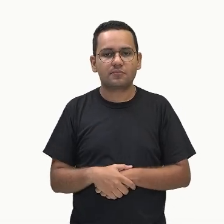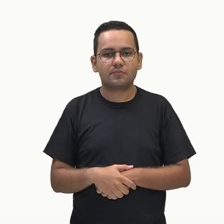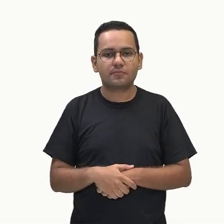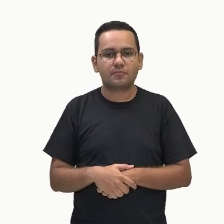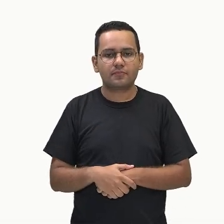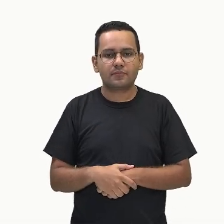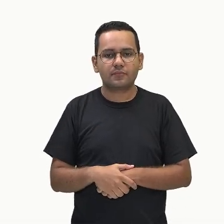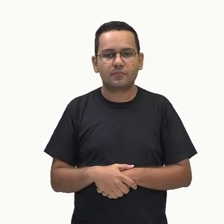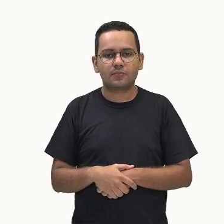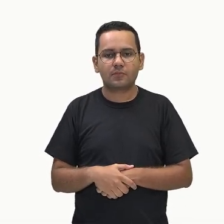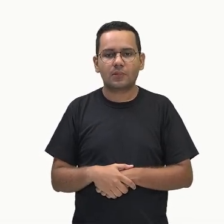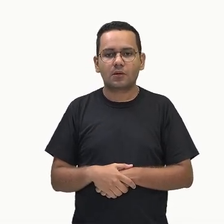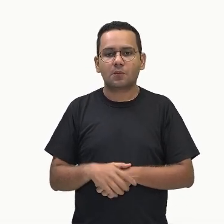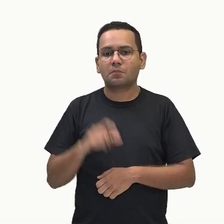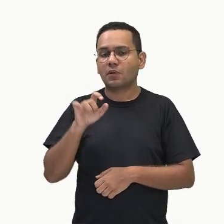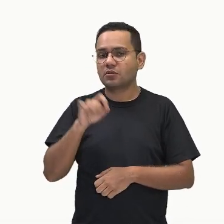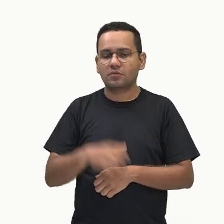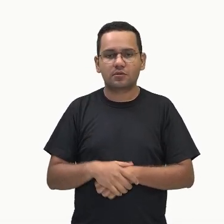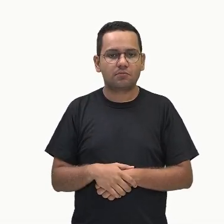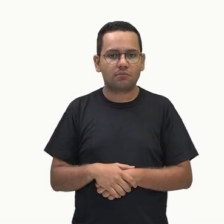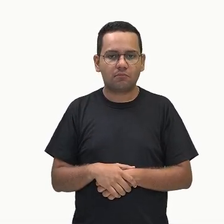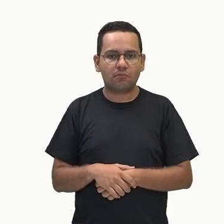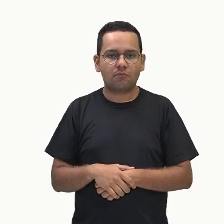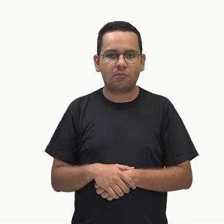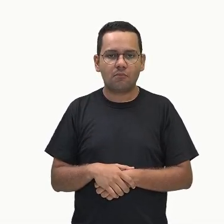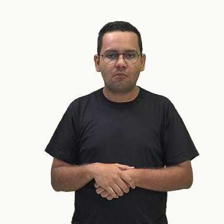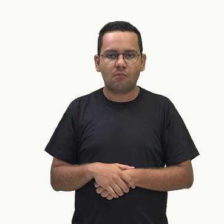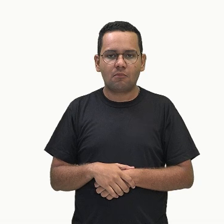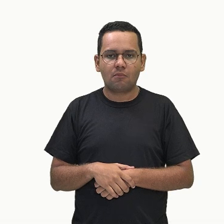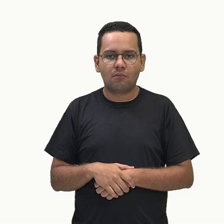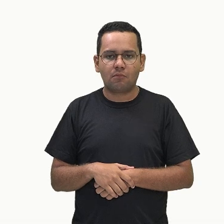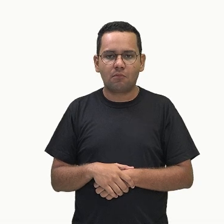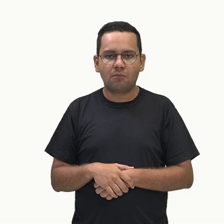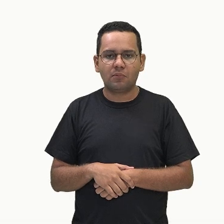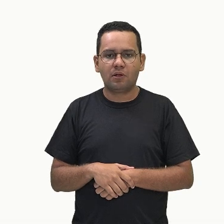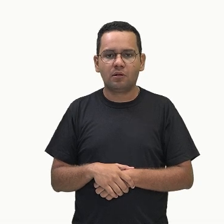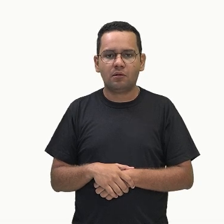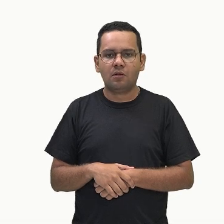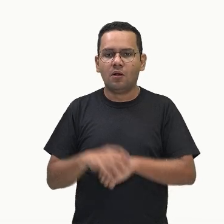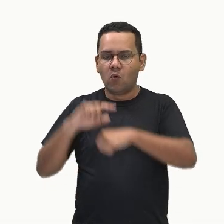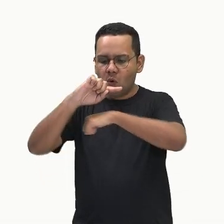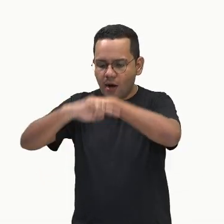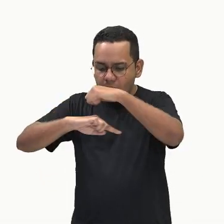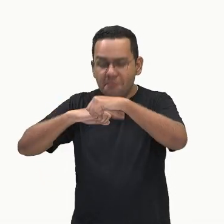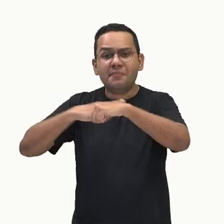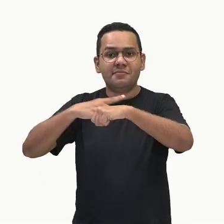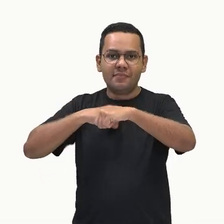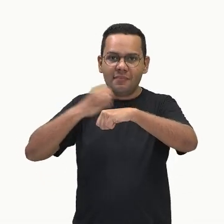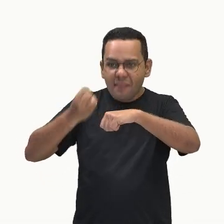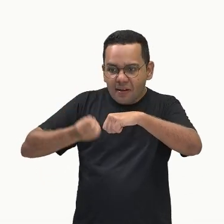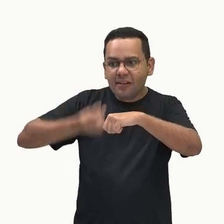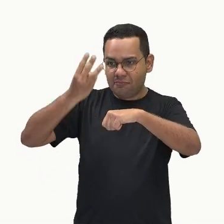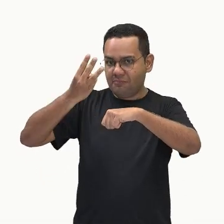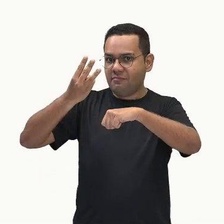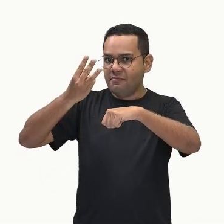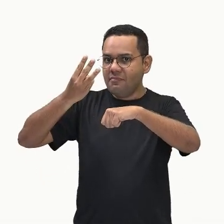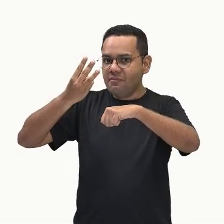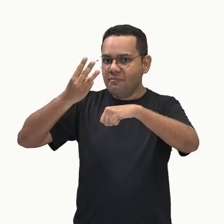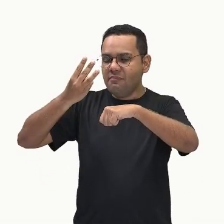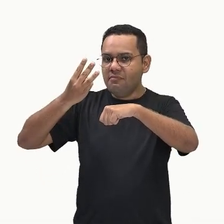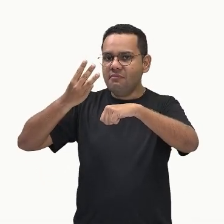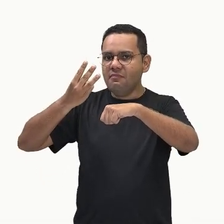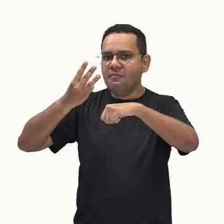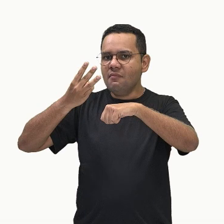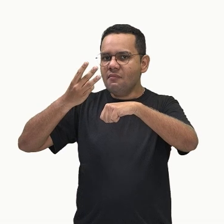um núcleo, os nêutrons e os elétrons, que é a carga negativa,